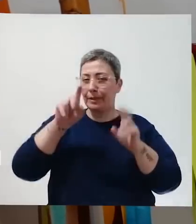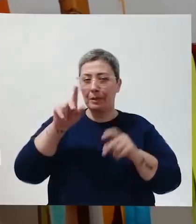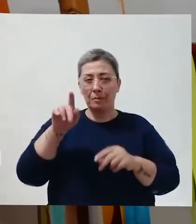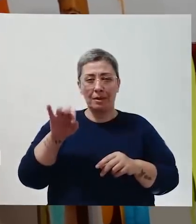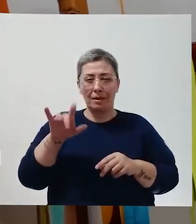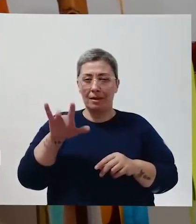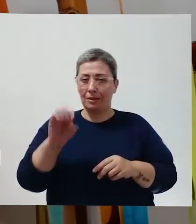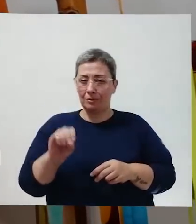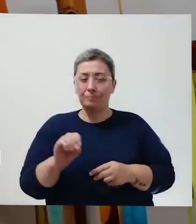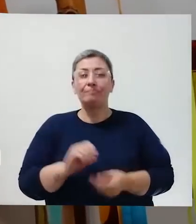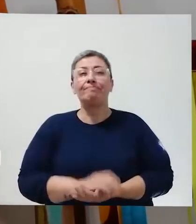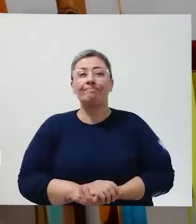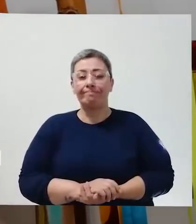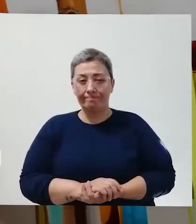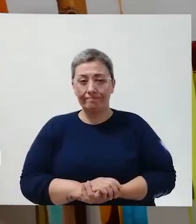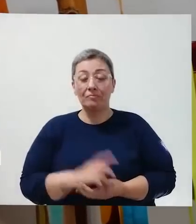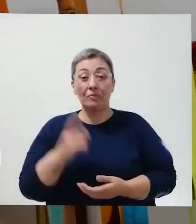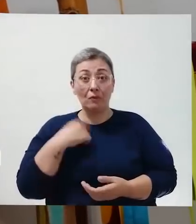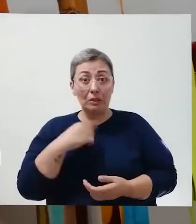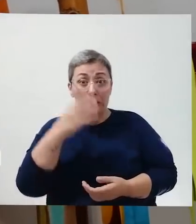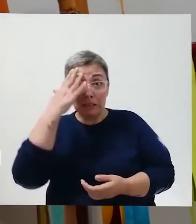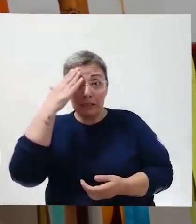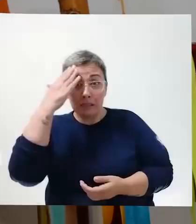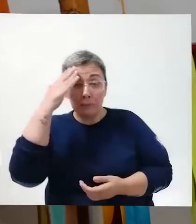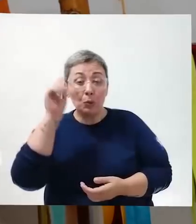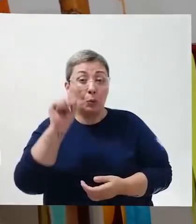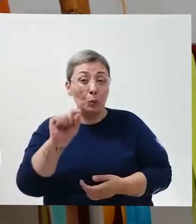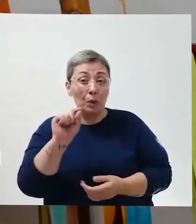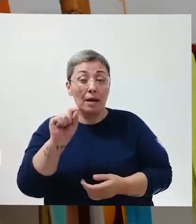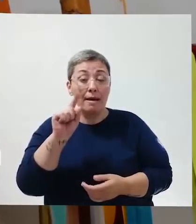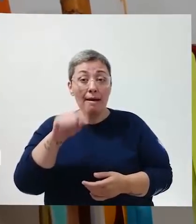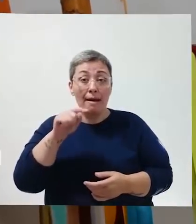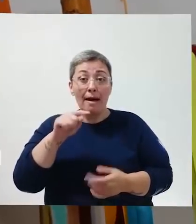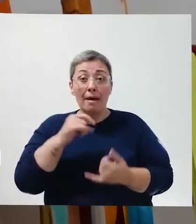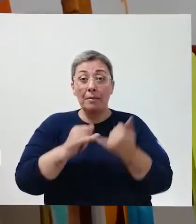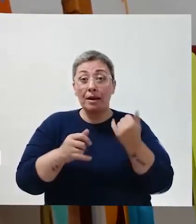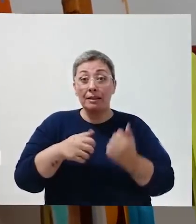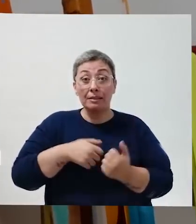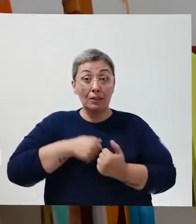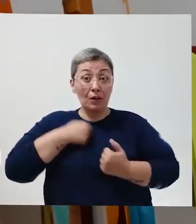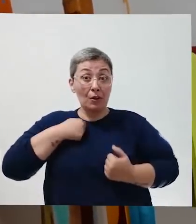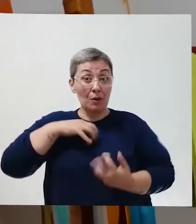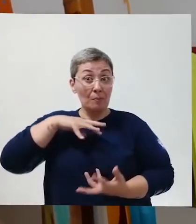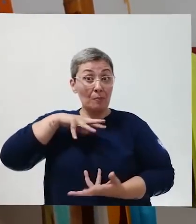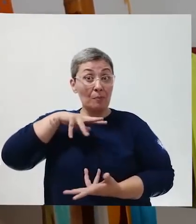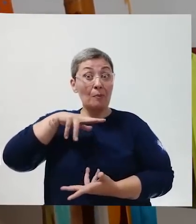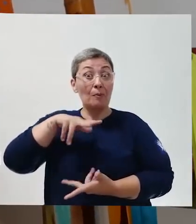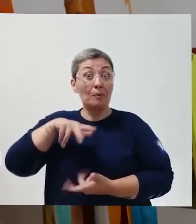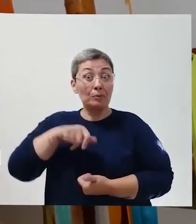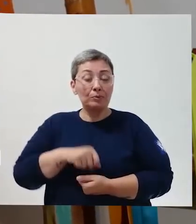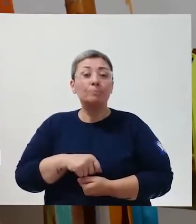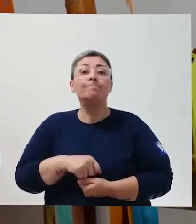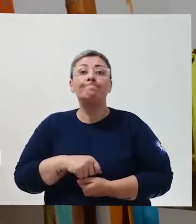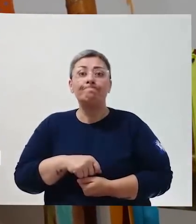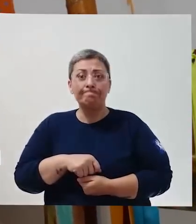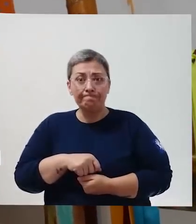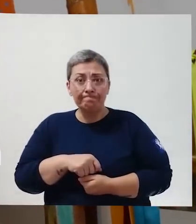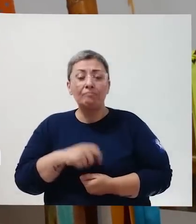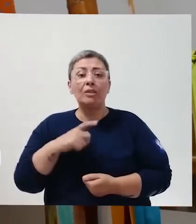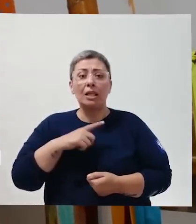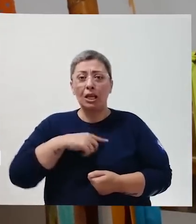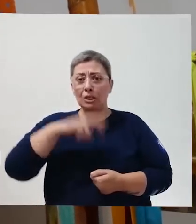Pedro Malas Artes. E vocês sabiam que ele é um herói universal? É isso